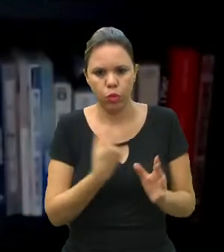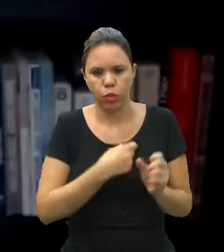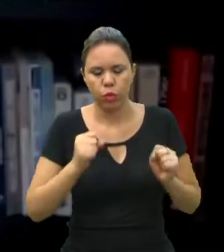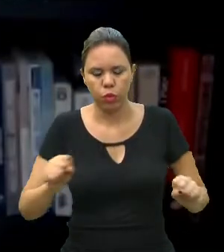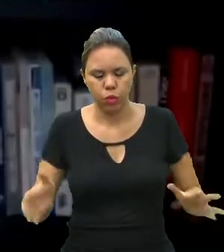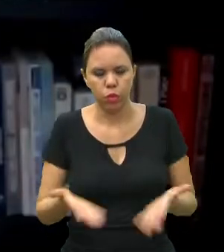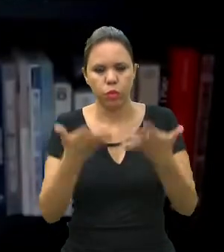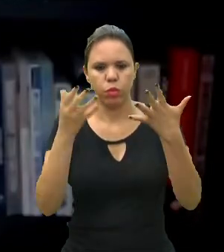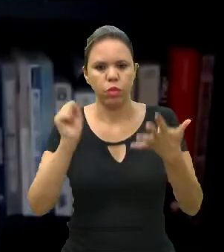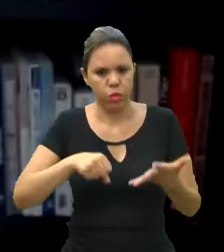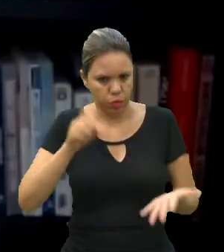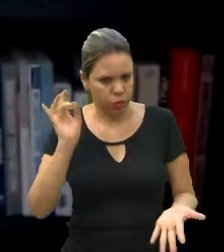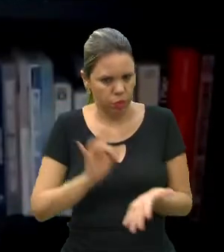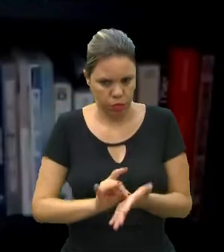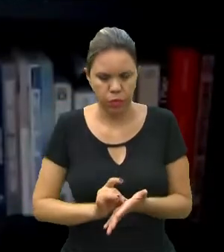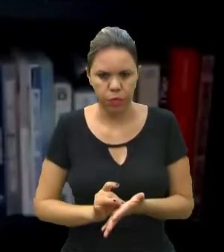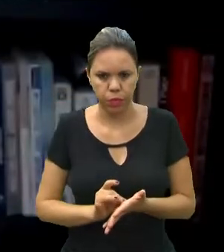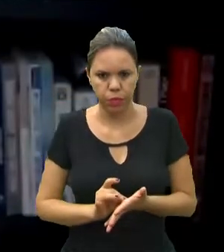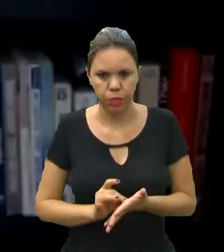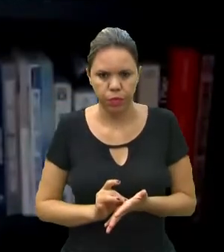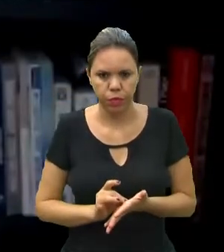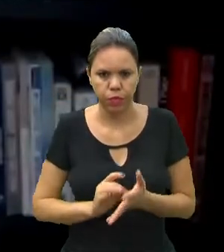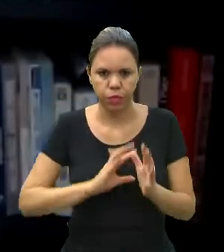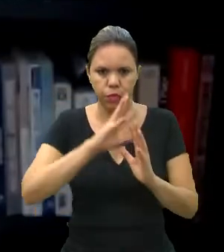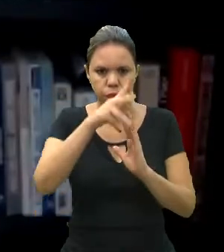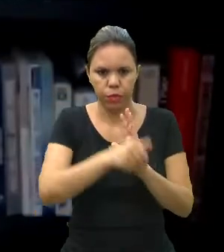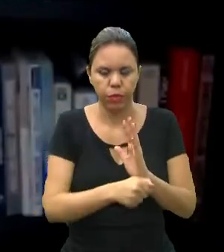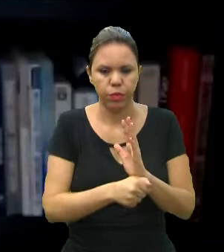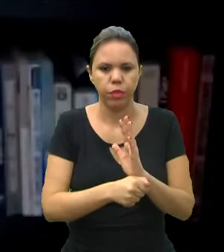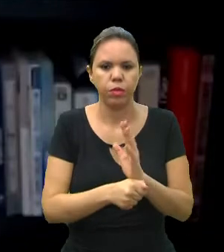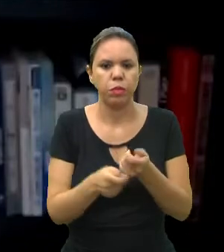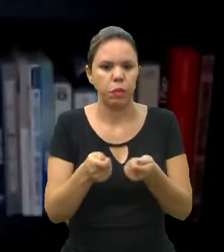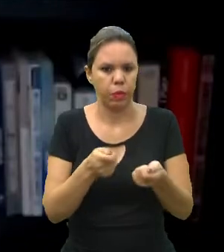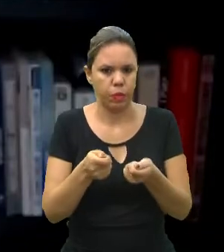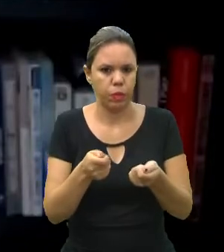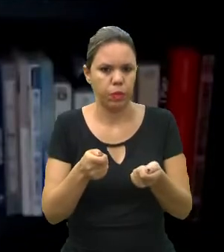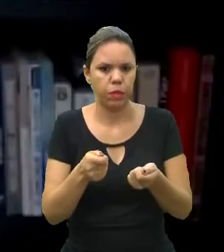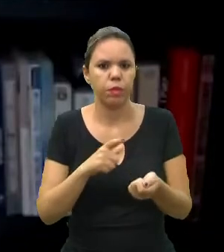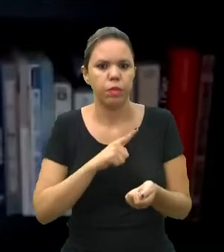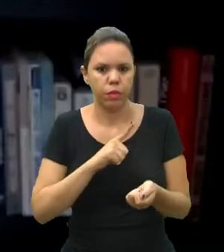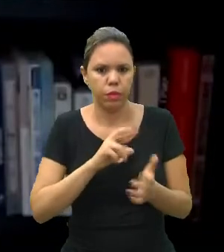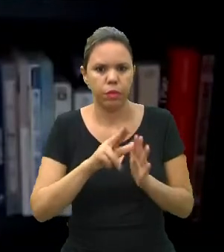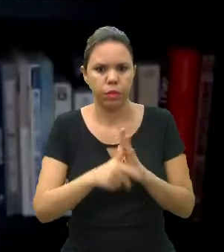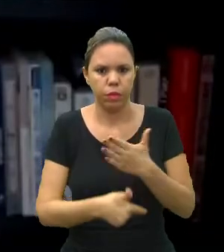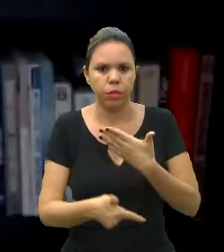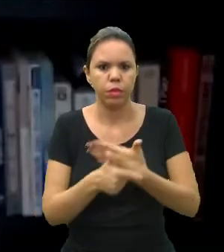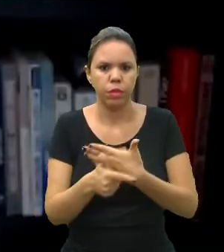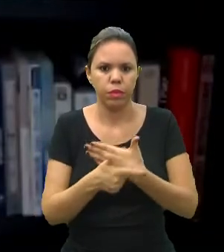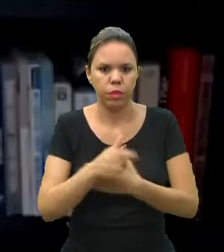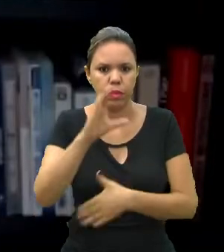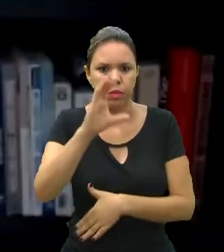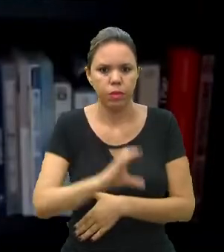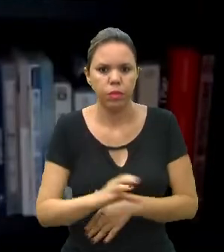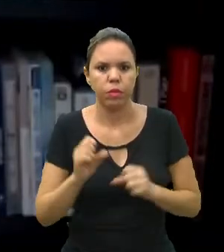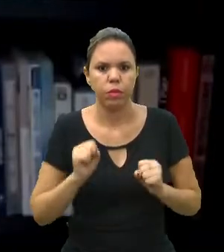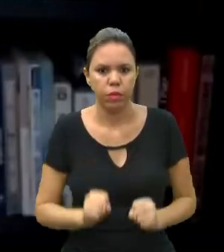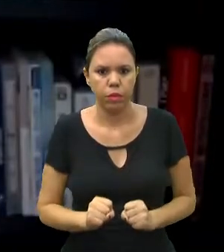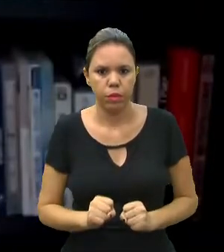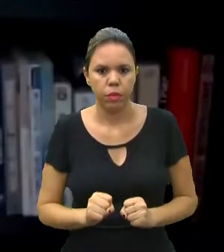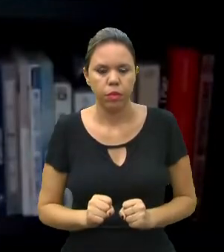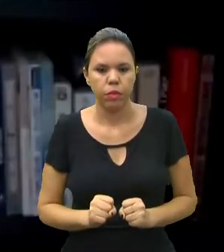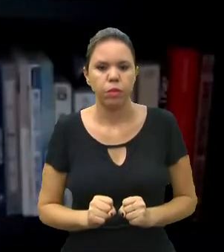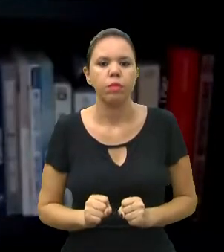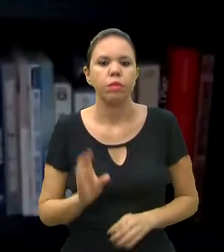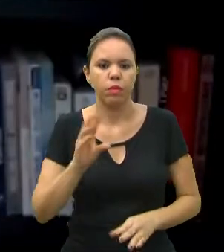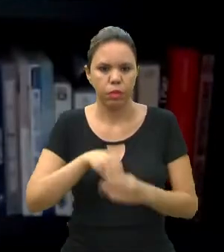nós podemos contribuir efetivamente para o meio ambiente ecologicamente equilibrado. Então, existem vários papéis que o cidadão pode,